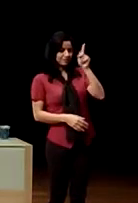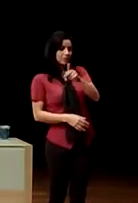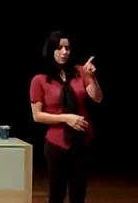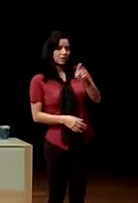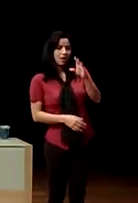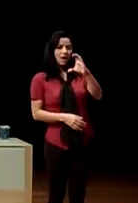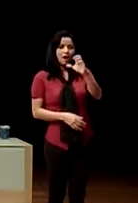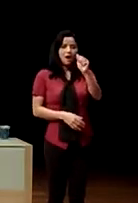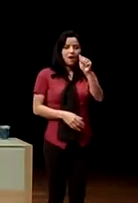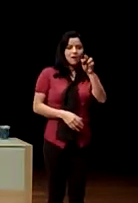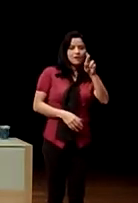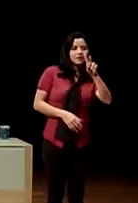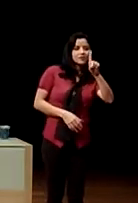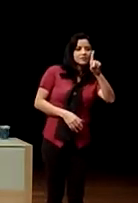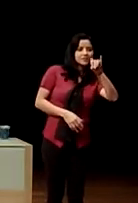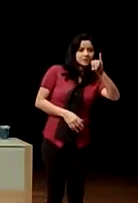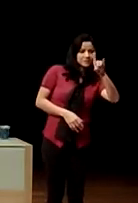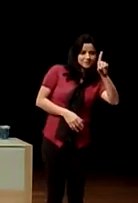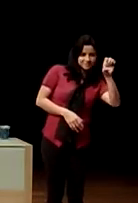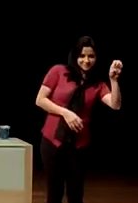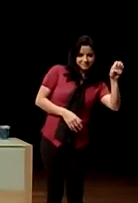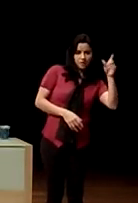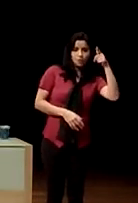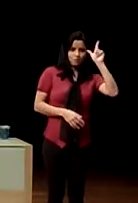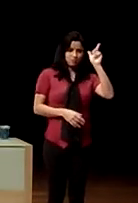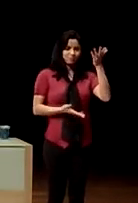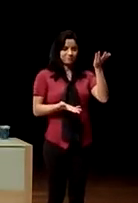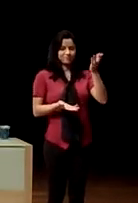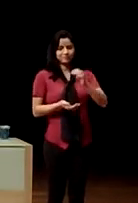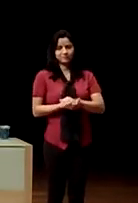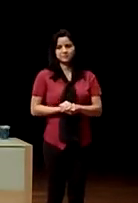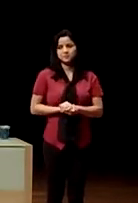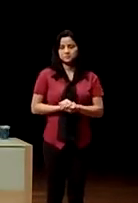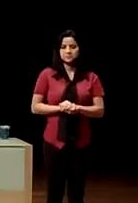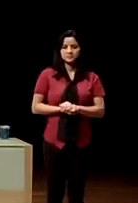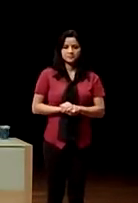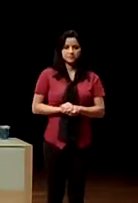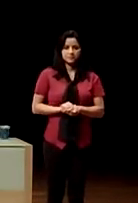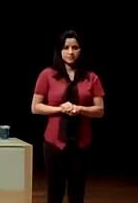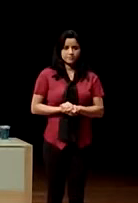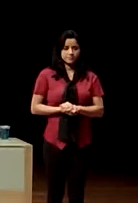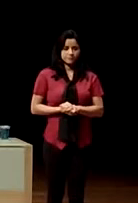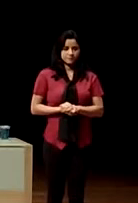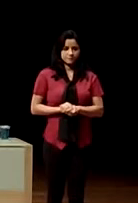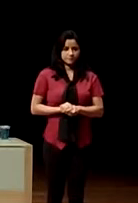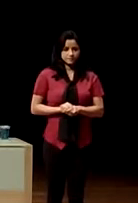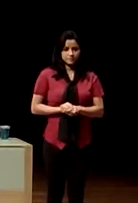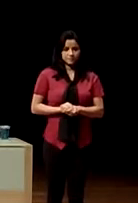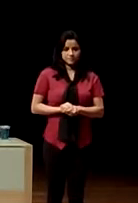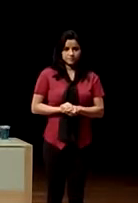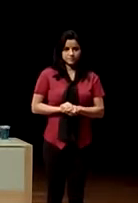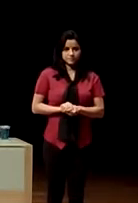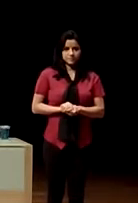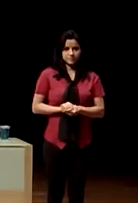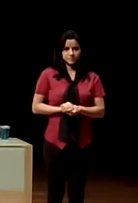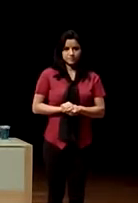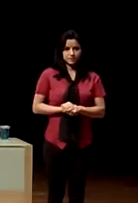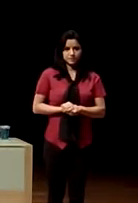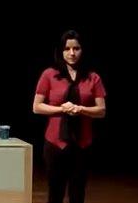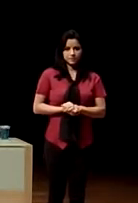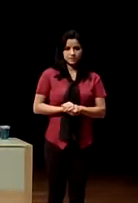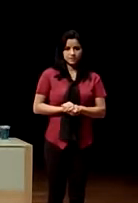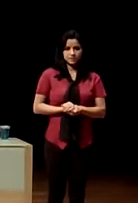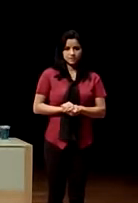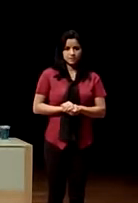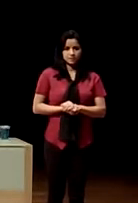Professor Kalde de ontem. His presentation, as well as the discussion